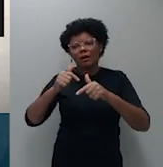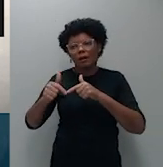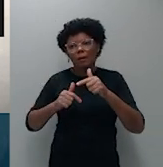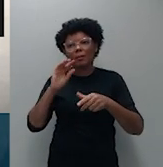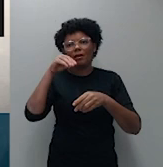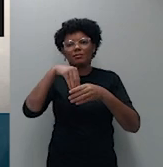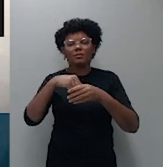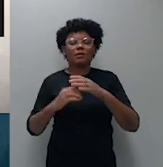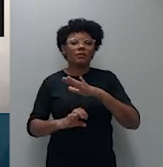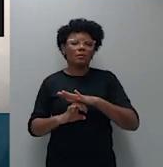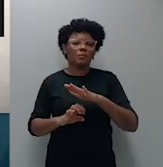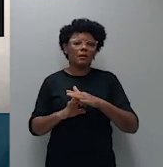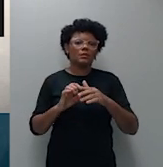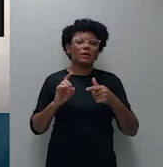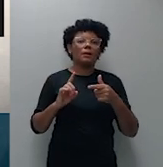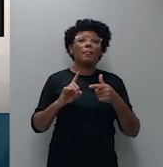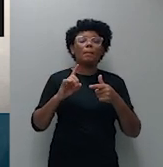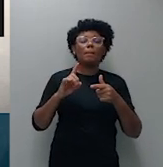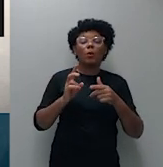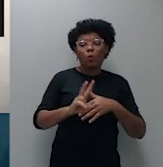atividades empresariais os